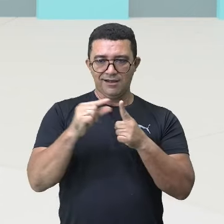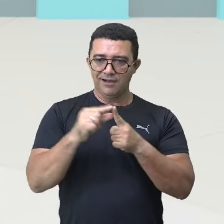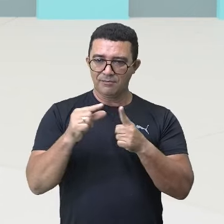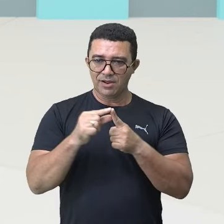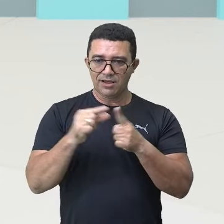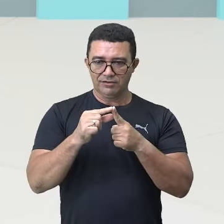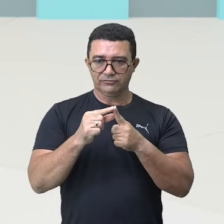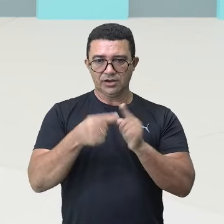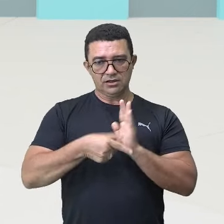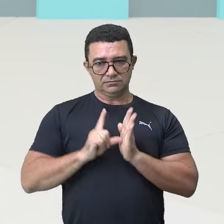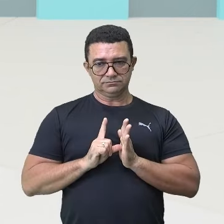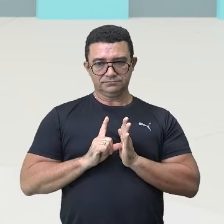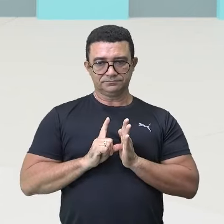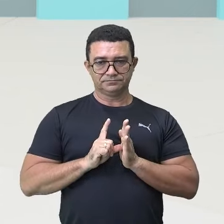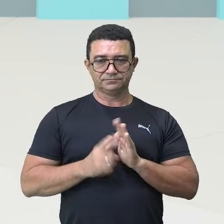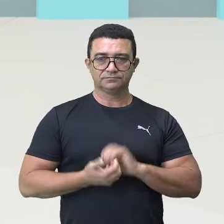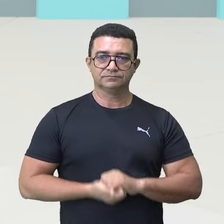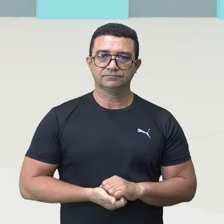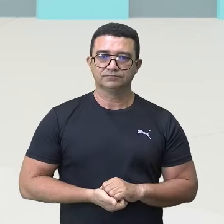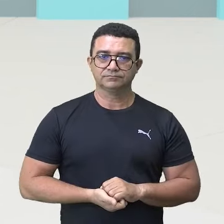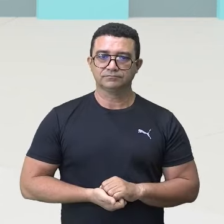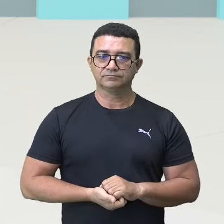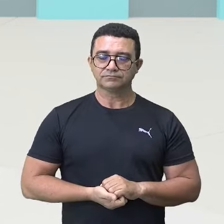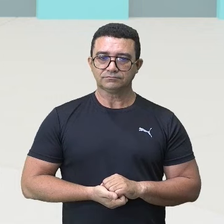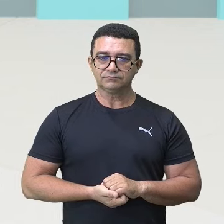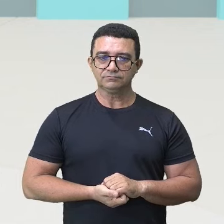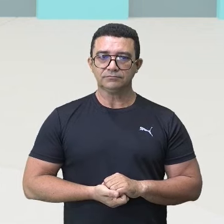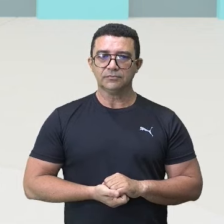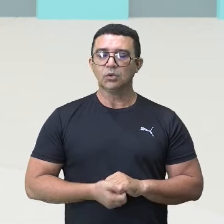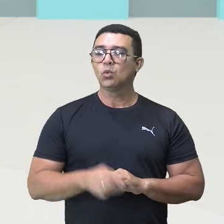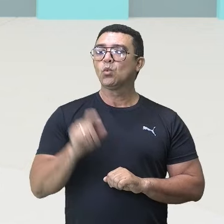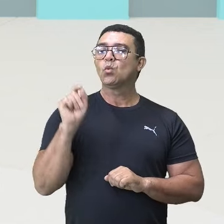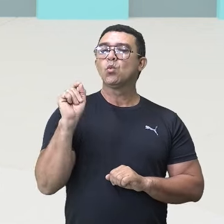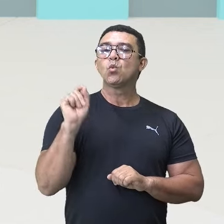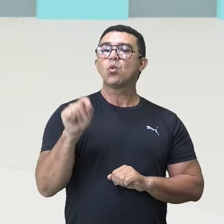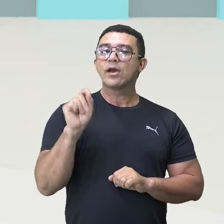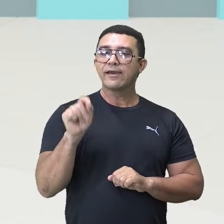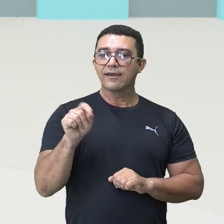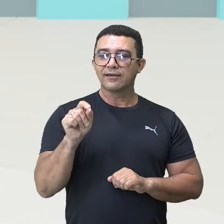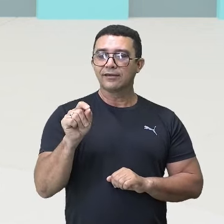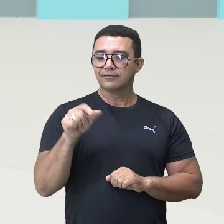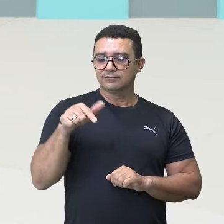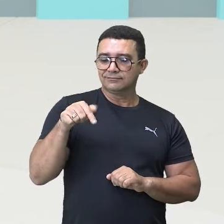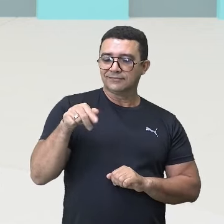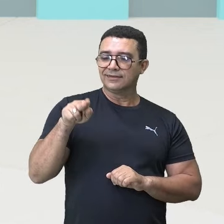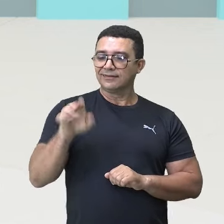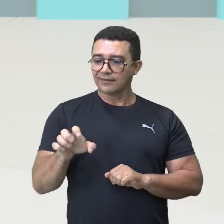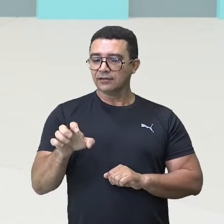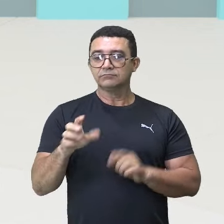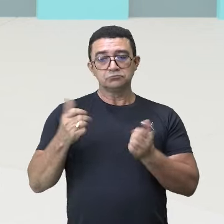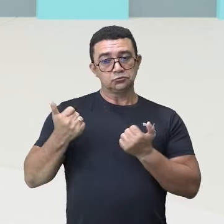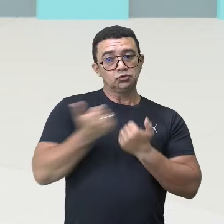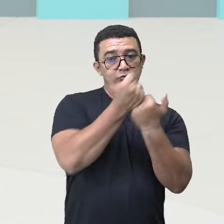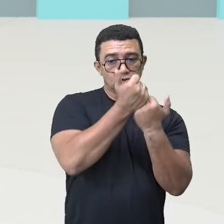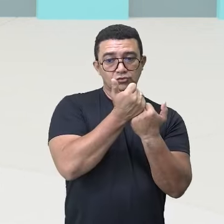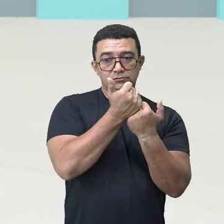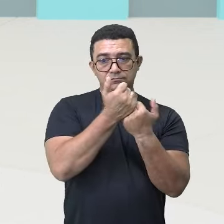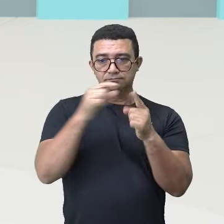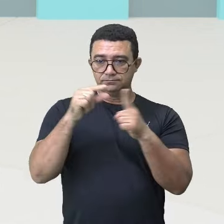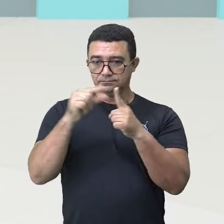o term um antecedente então No primeiro caso o que está substituindo está